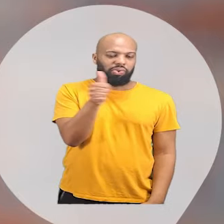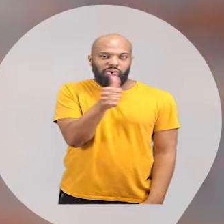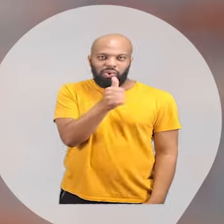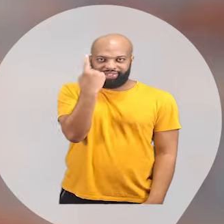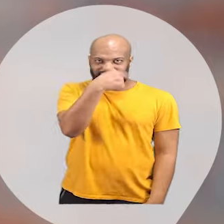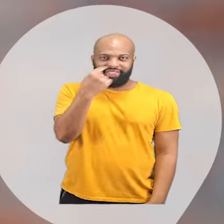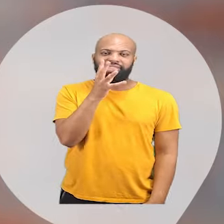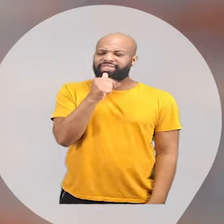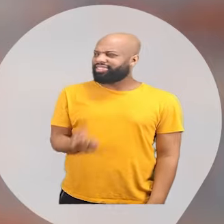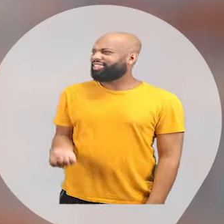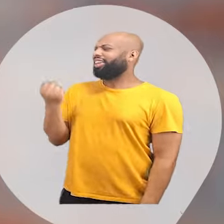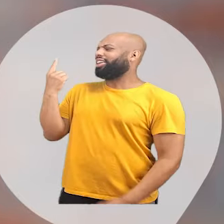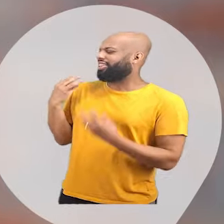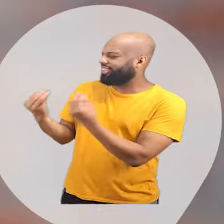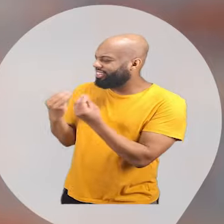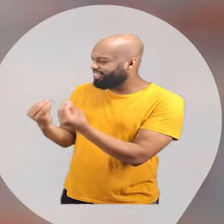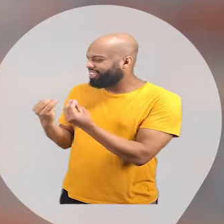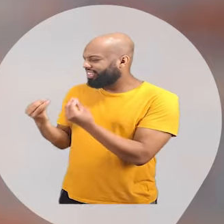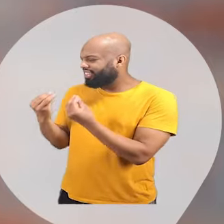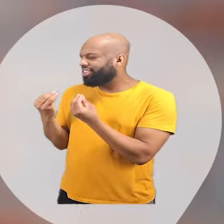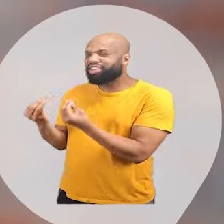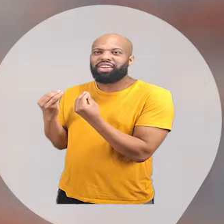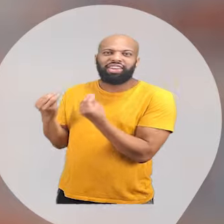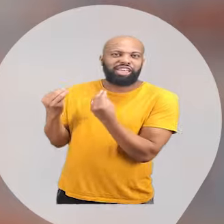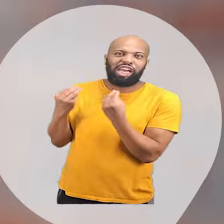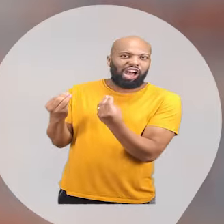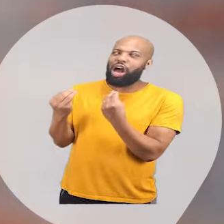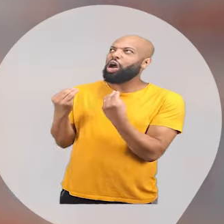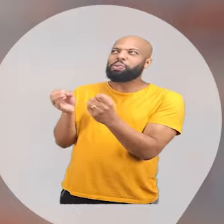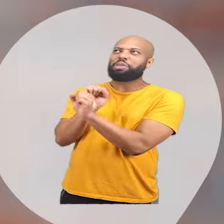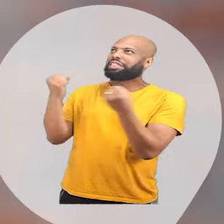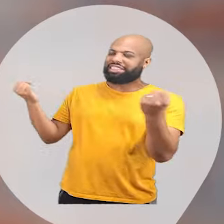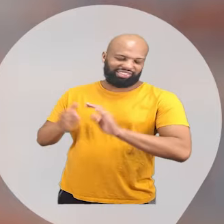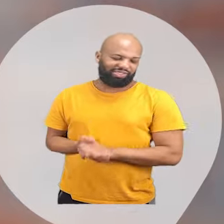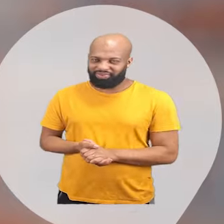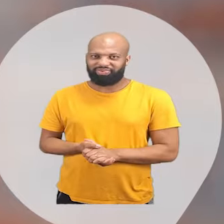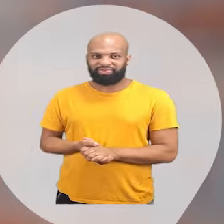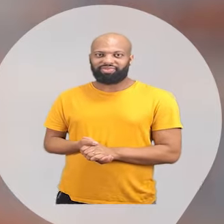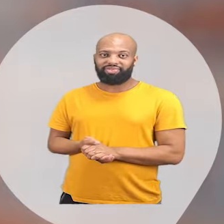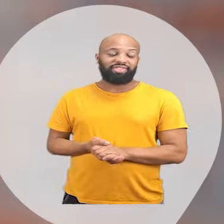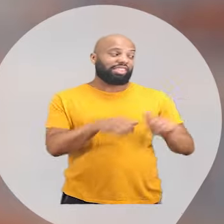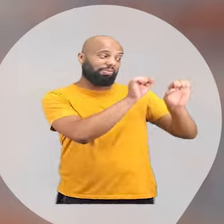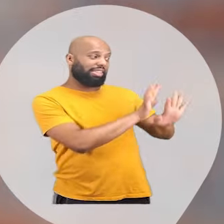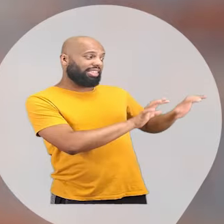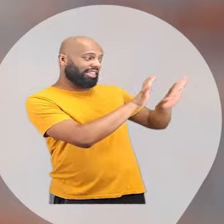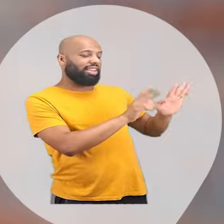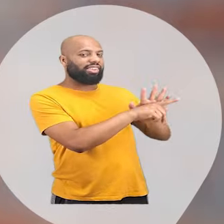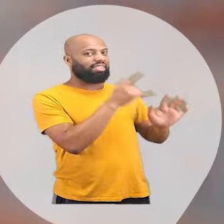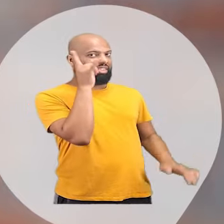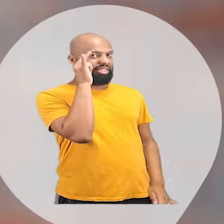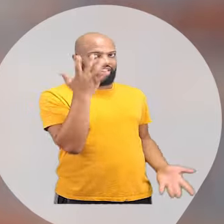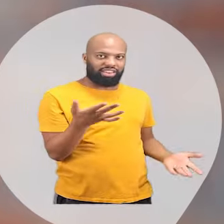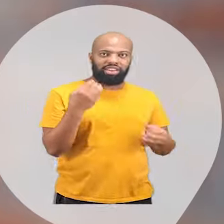mistérios da internet e a gente ficou tipo meu não é possível então